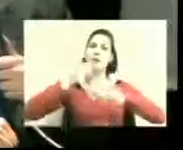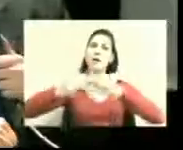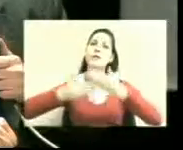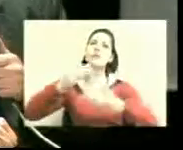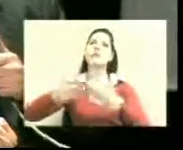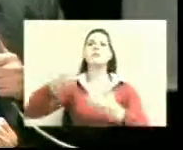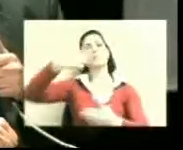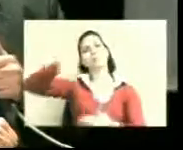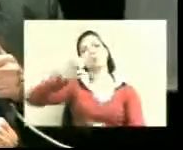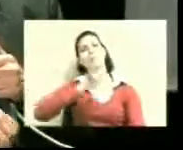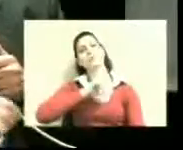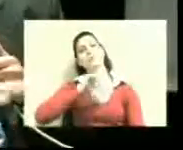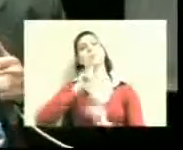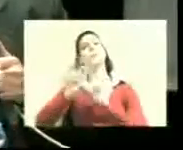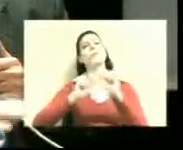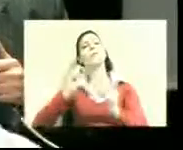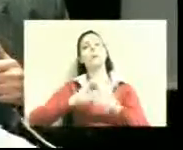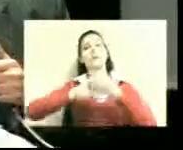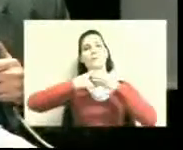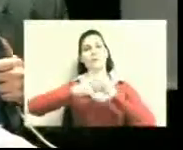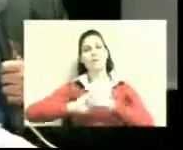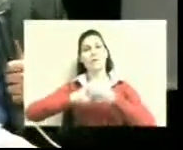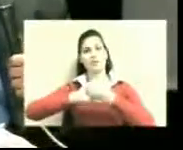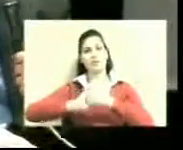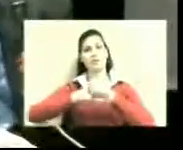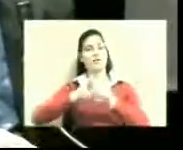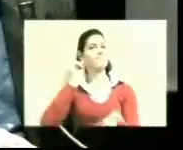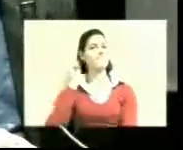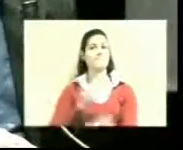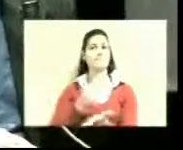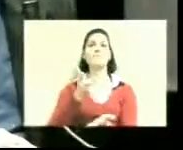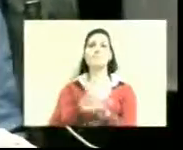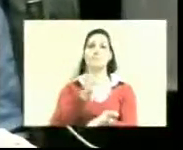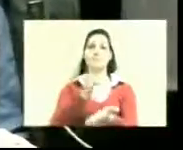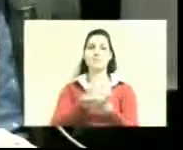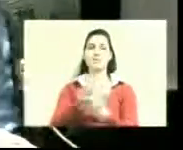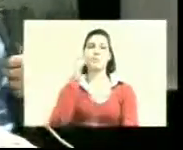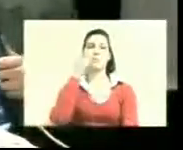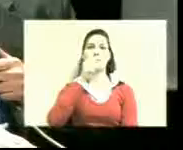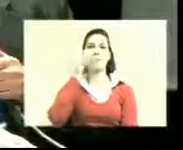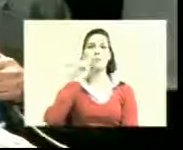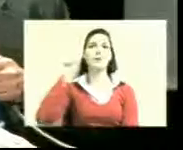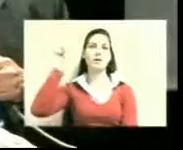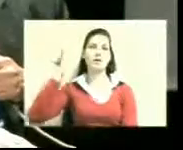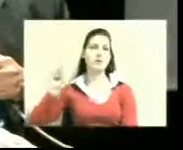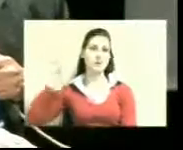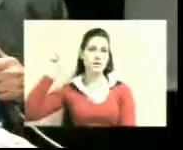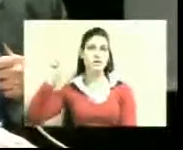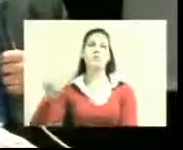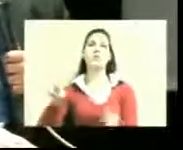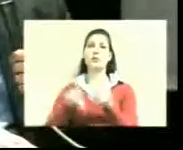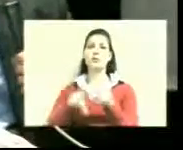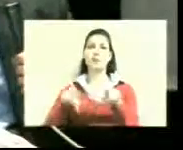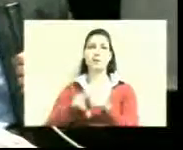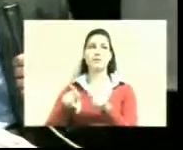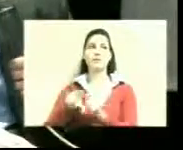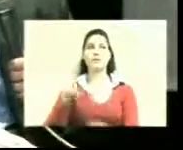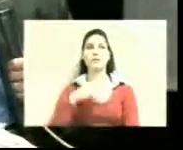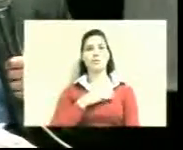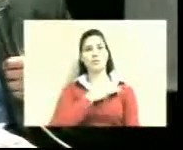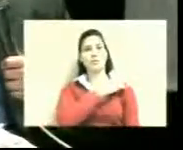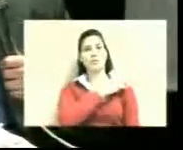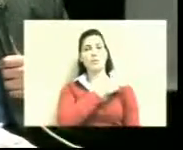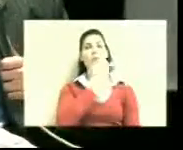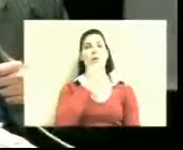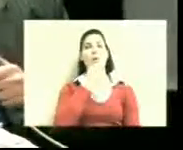anos, nós tivemos a parceria sempre da senadora Ana Amélia e também do então ministro da